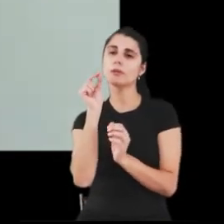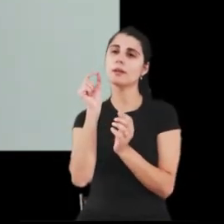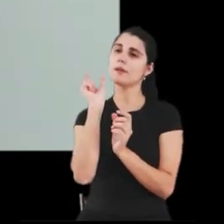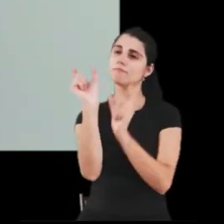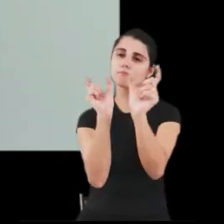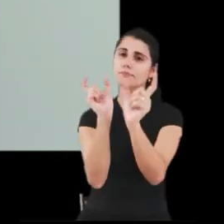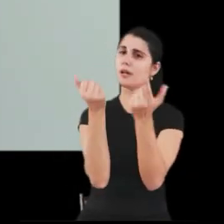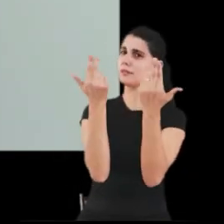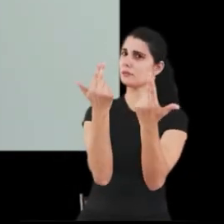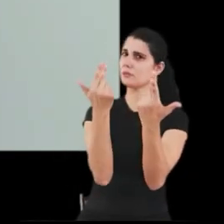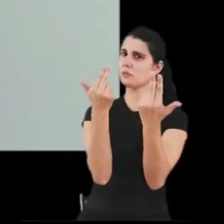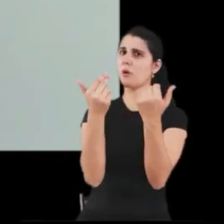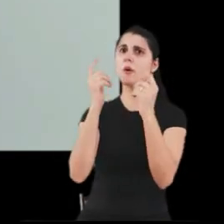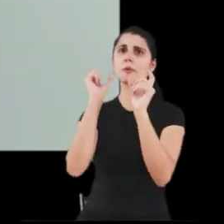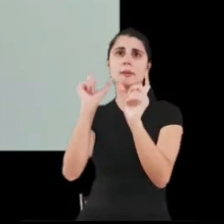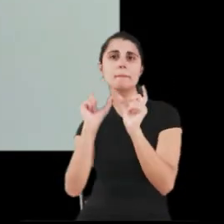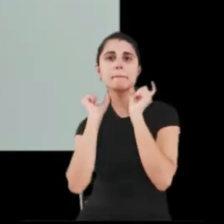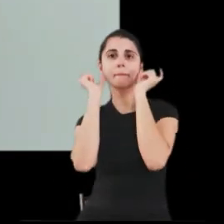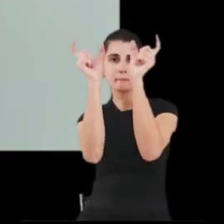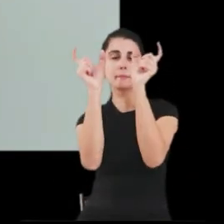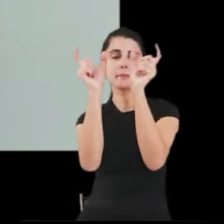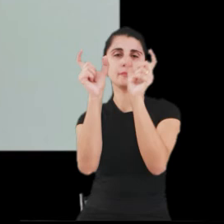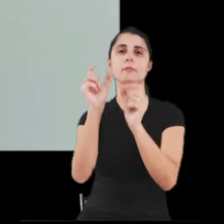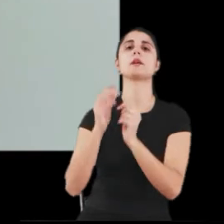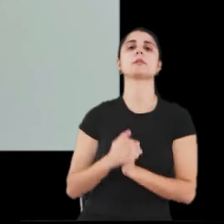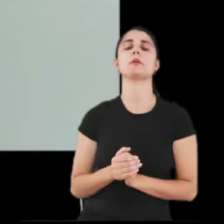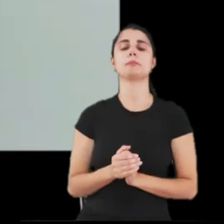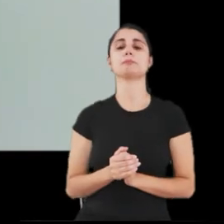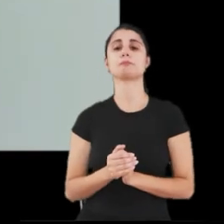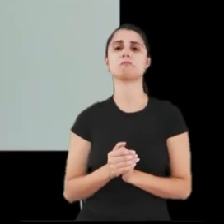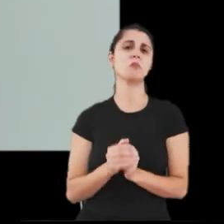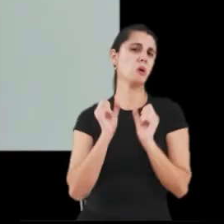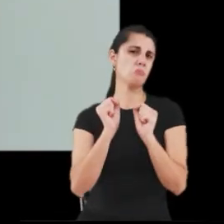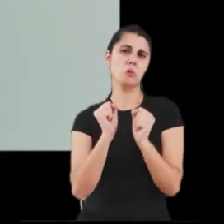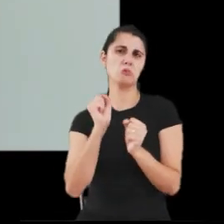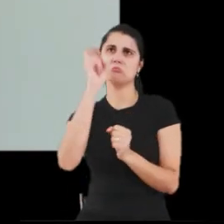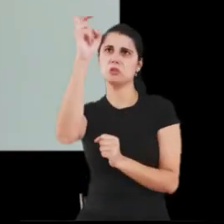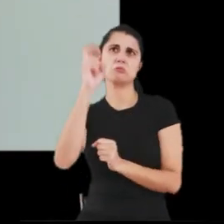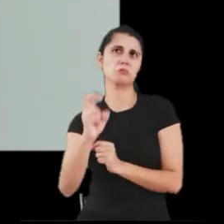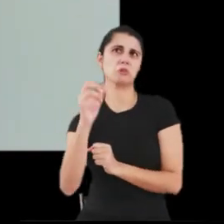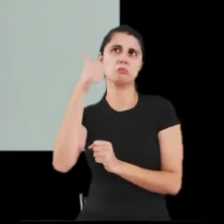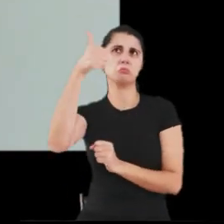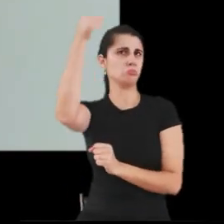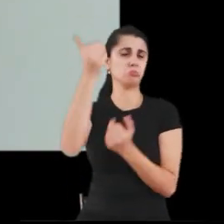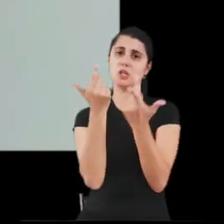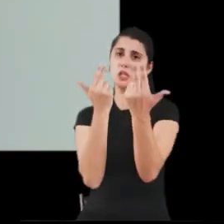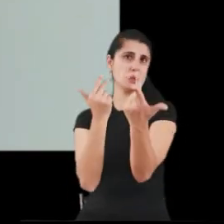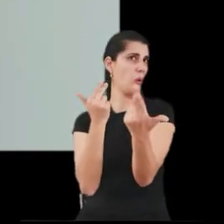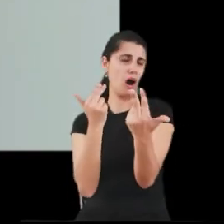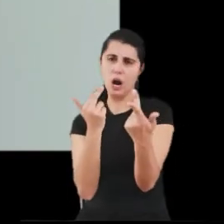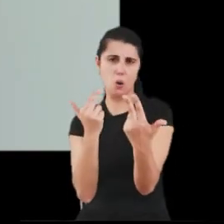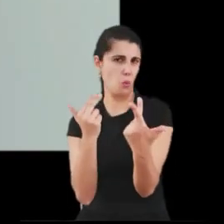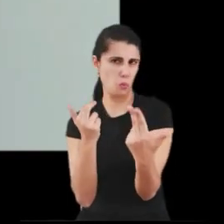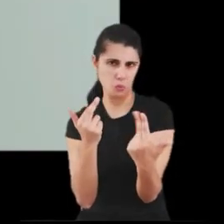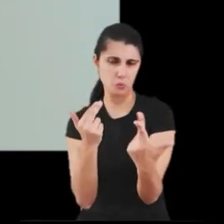expoente. Veja que nesse caso, tanto faz escolher 5 elevado a 1 quanto 5 elevado a 1, pois são